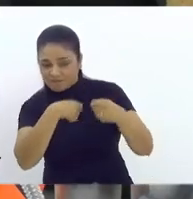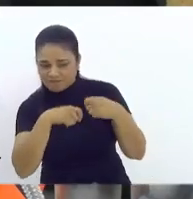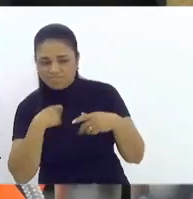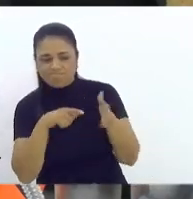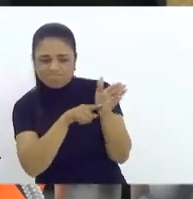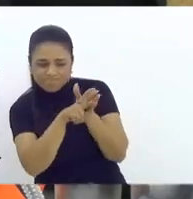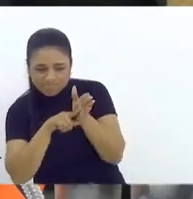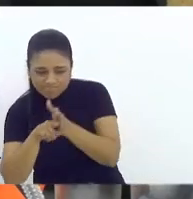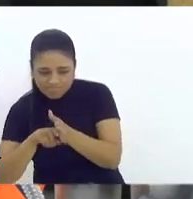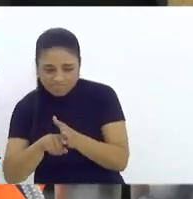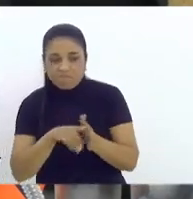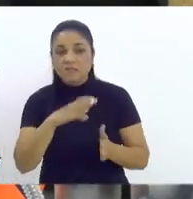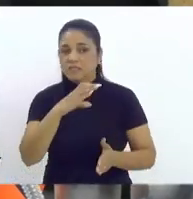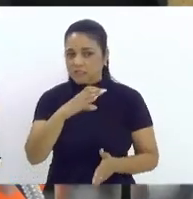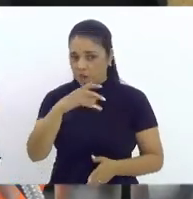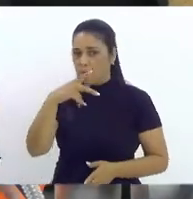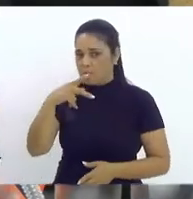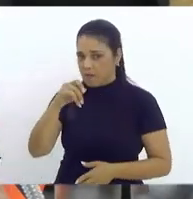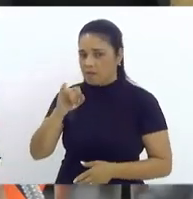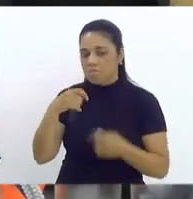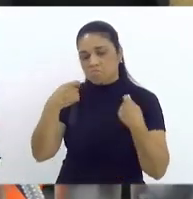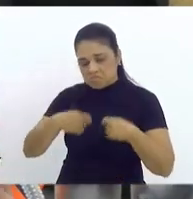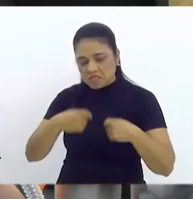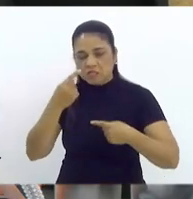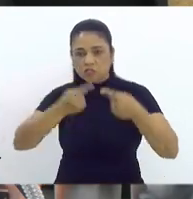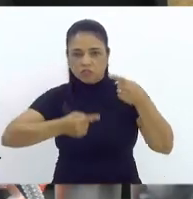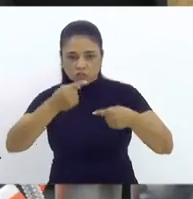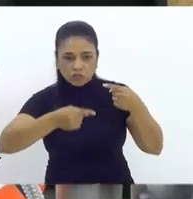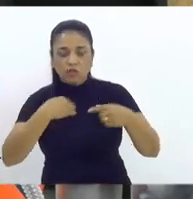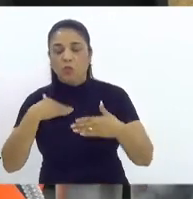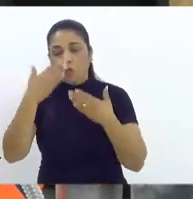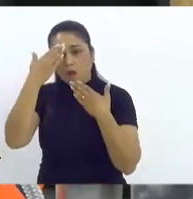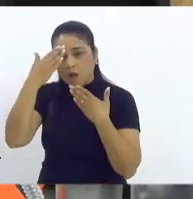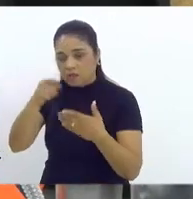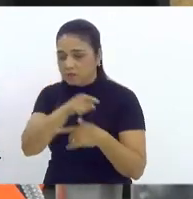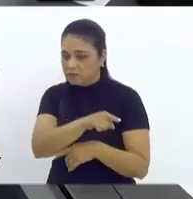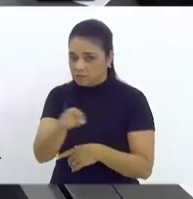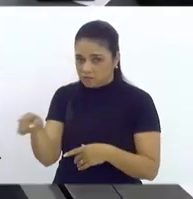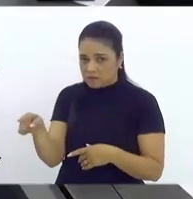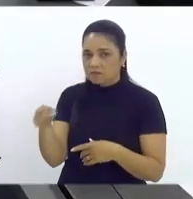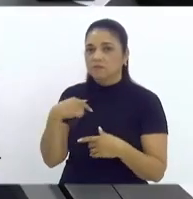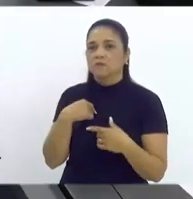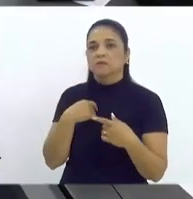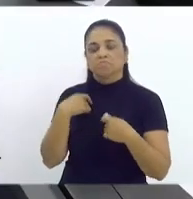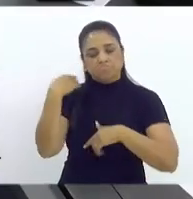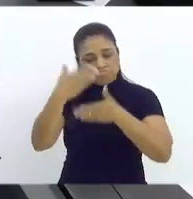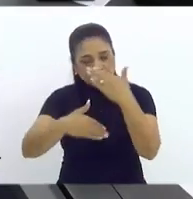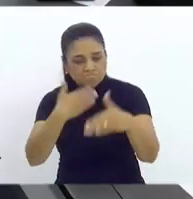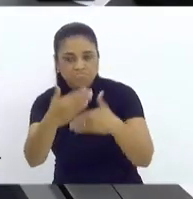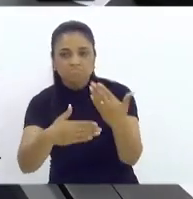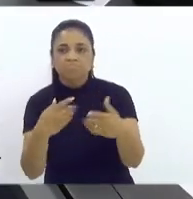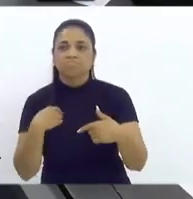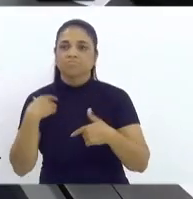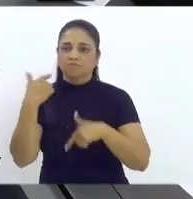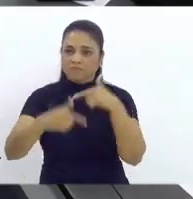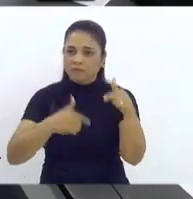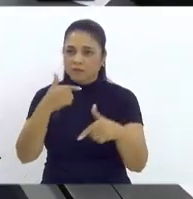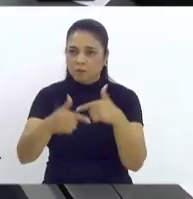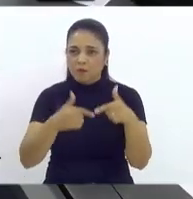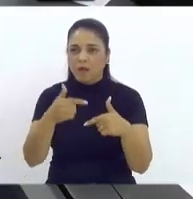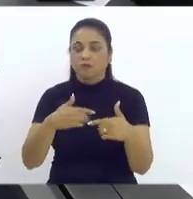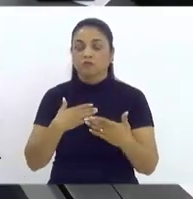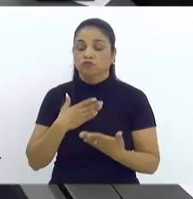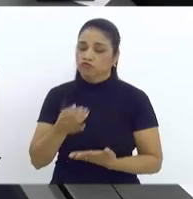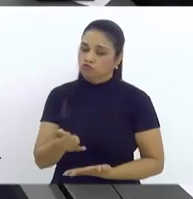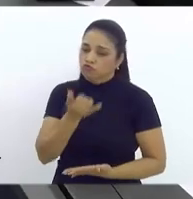ser tratados no âmbito dessa CPI, por isso agradeço a Vossa Excelência aí a deliberação, que eu considero que será muito produtivo para os nossos trabalhos. Desculpa me